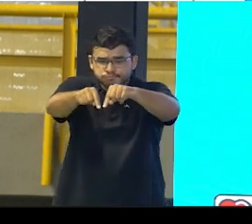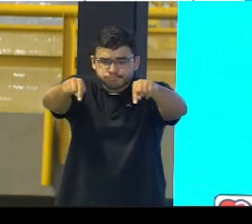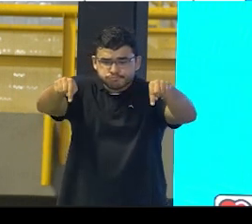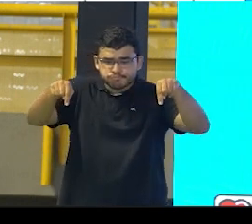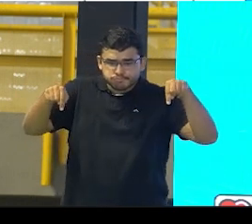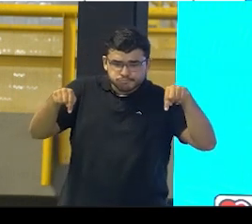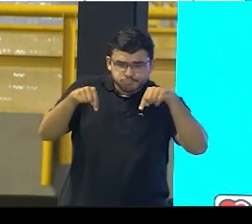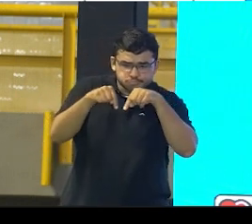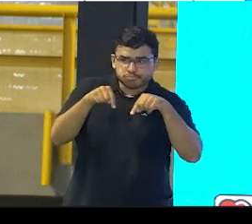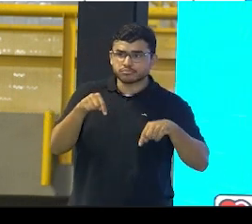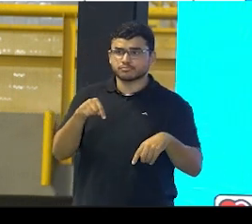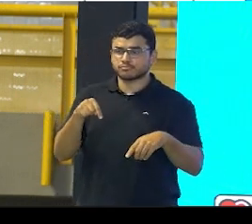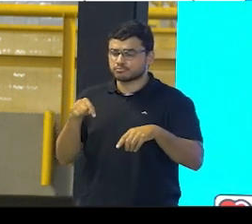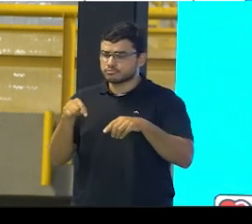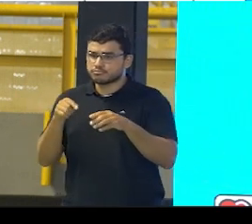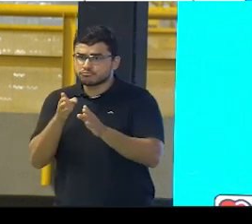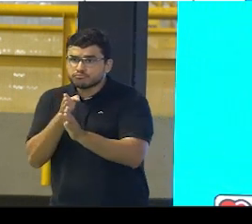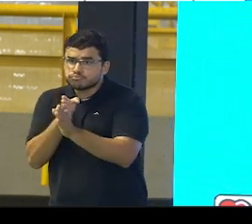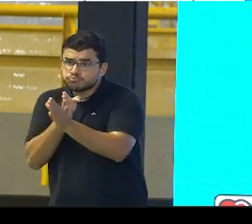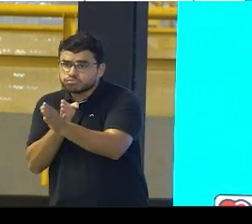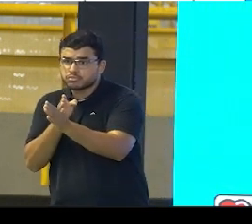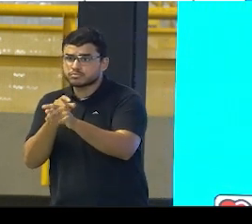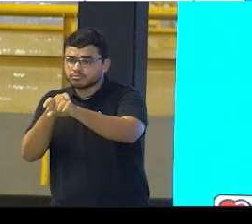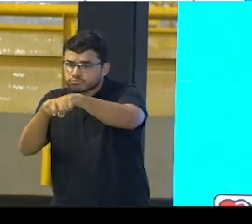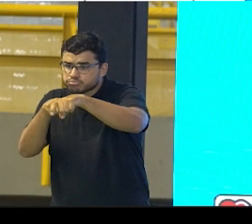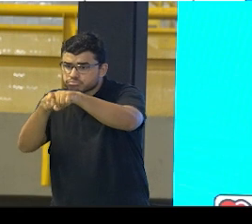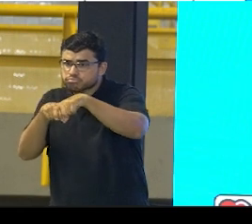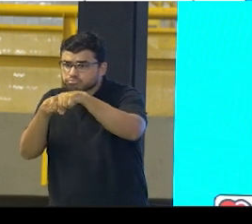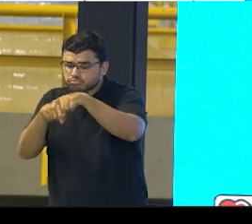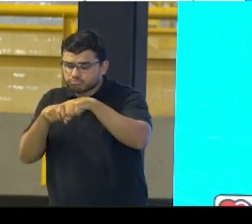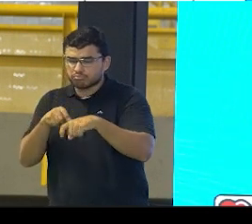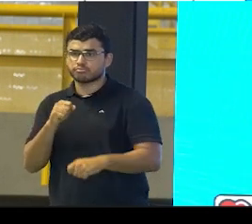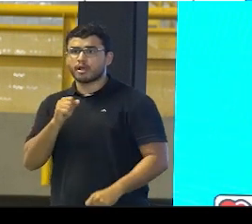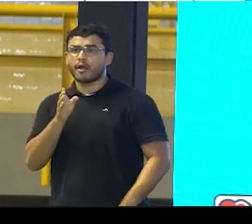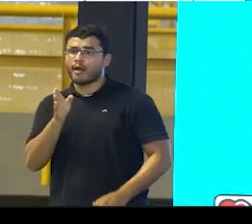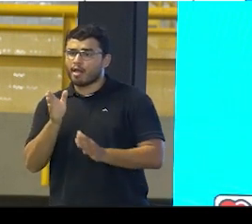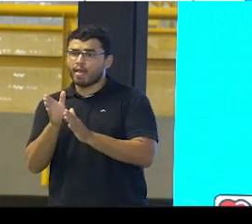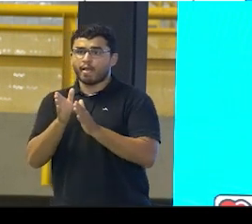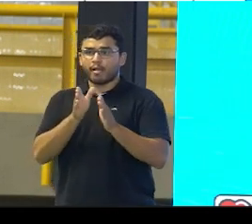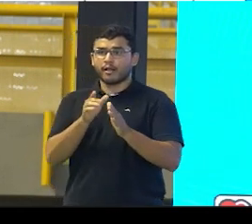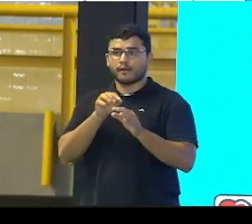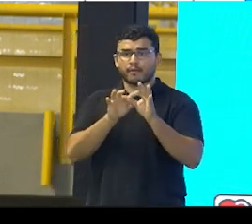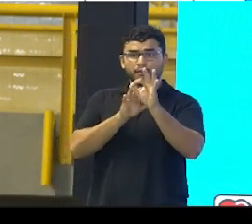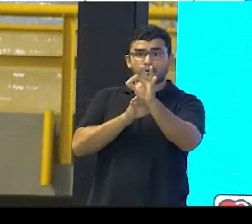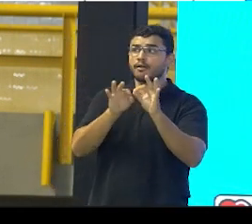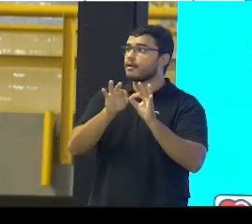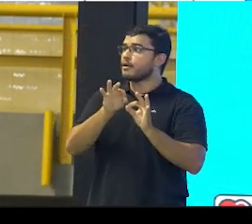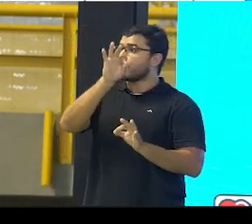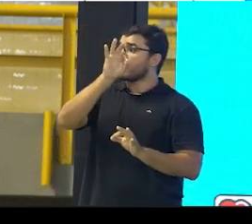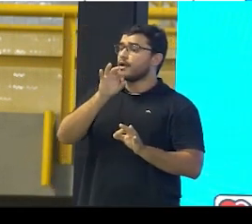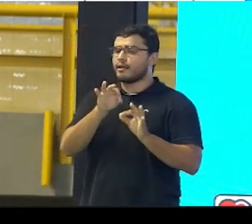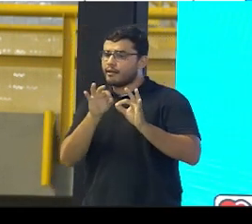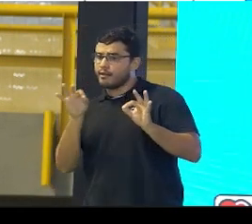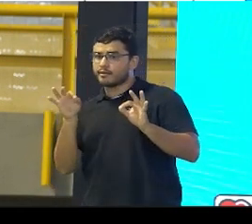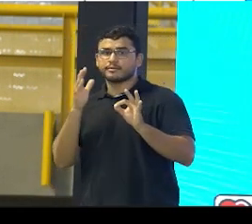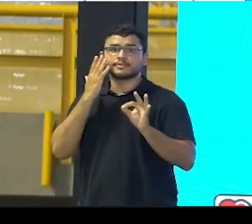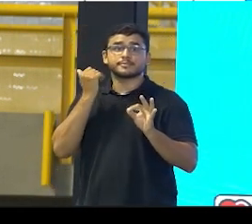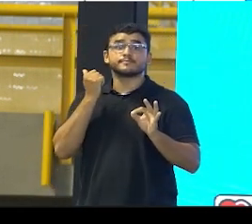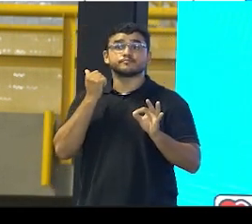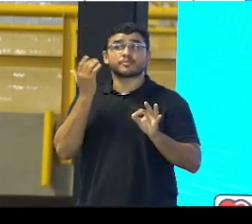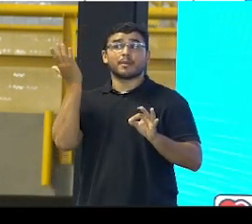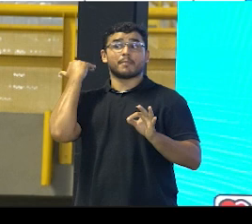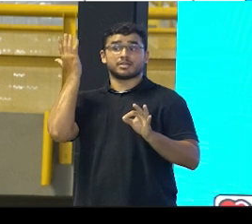quando eles alinhavam as plantações. Os homens antes, eles eram apenas caçadores e